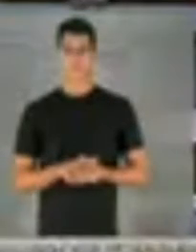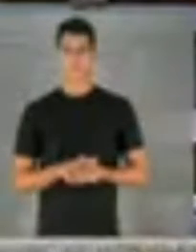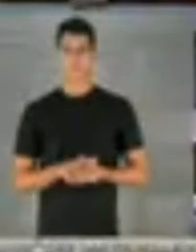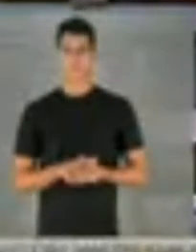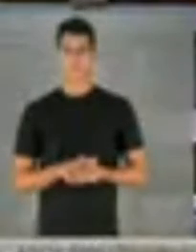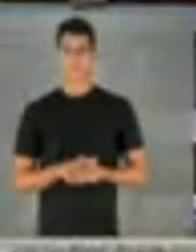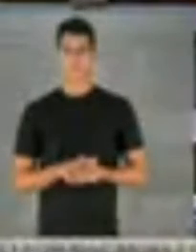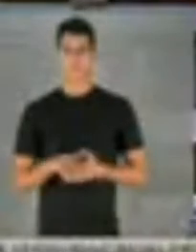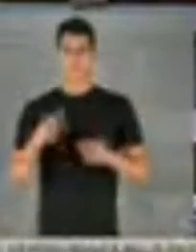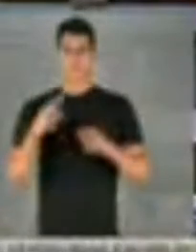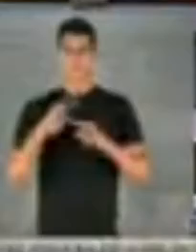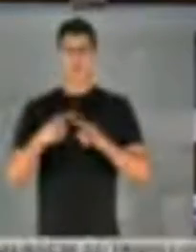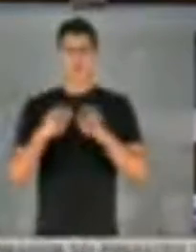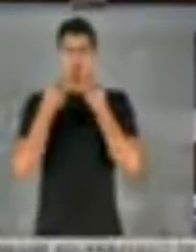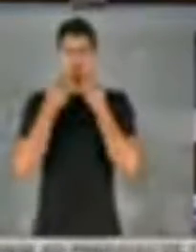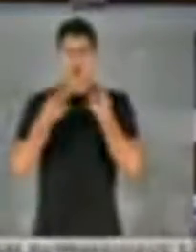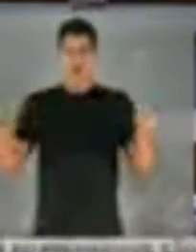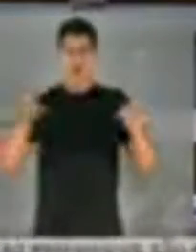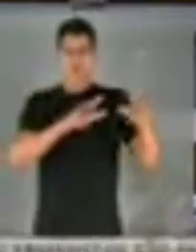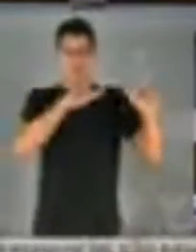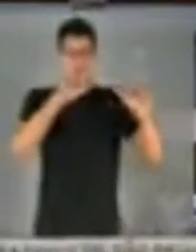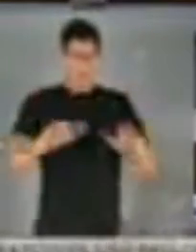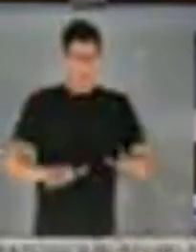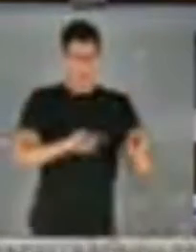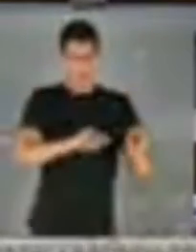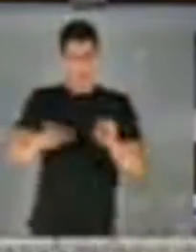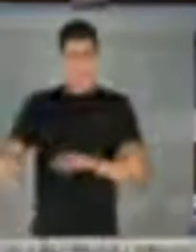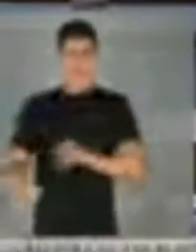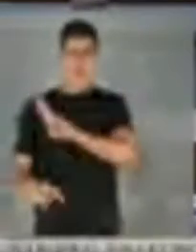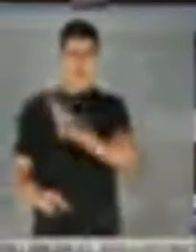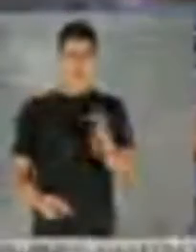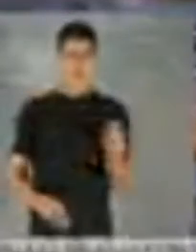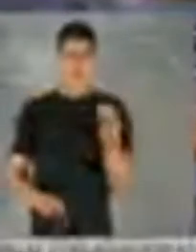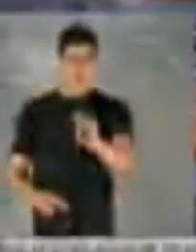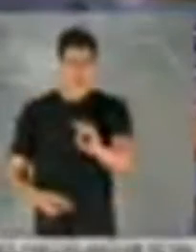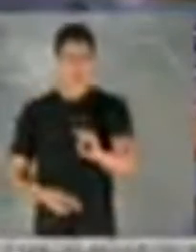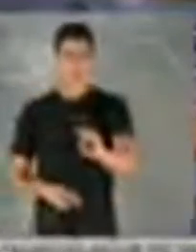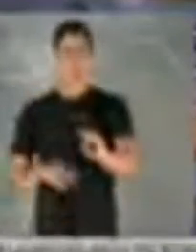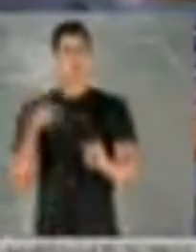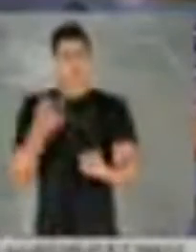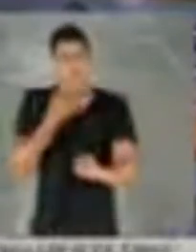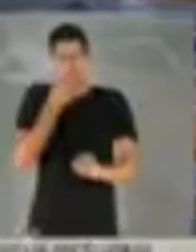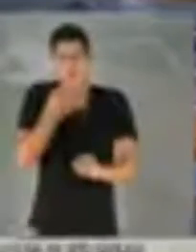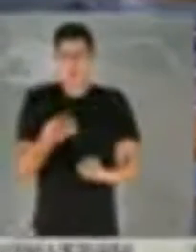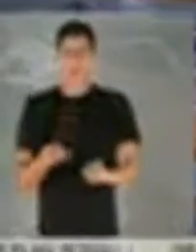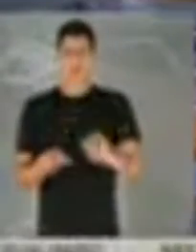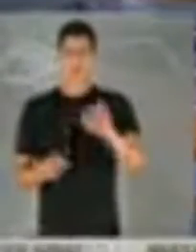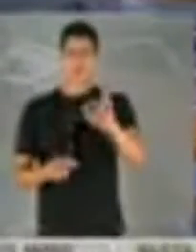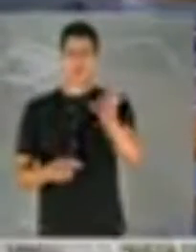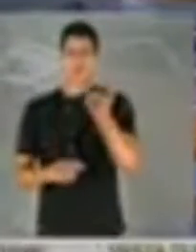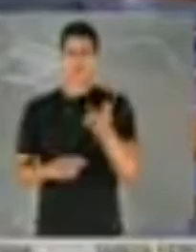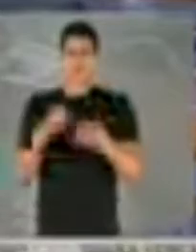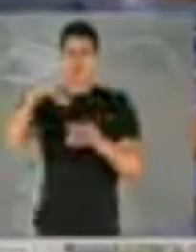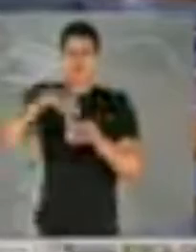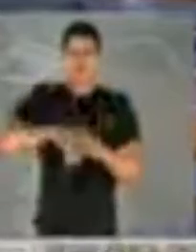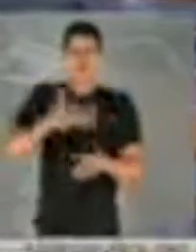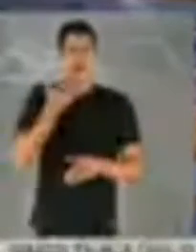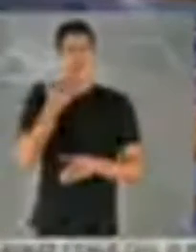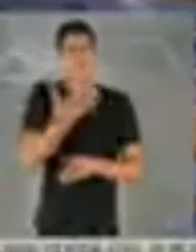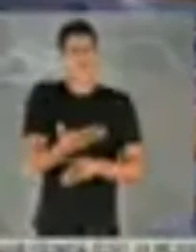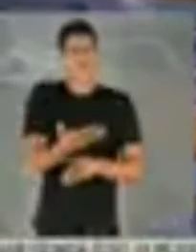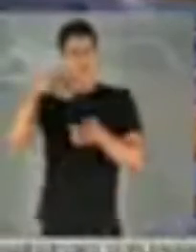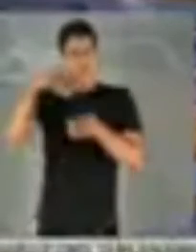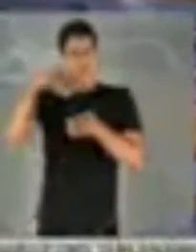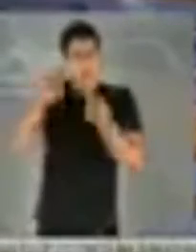Não, é porque falaram o tempo todo de gabinete paralelo. O nome foi dado e está sendo sugerido. Se quiserem votar a favor ou contra,